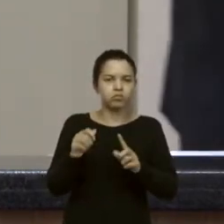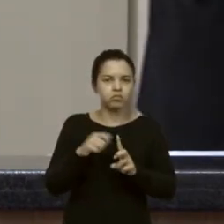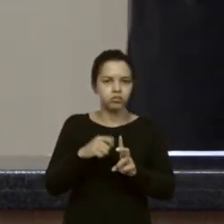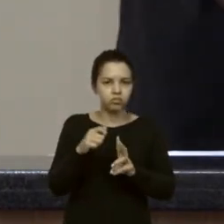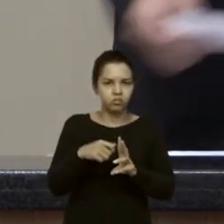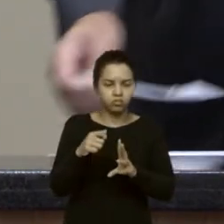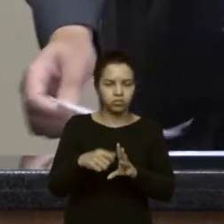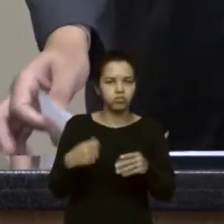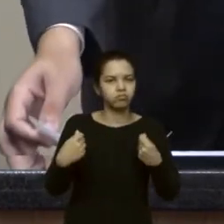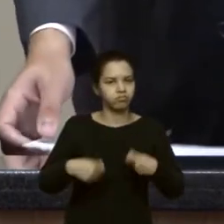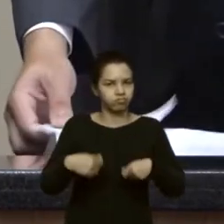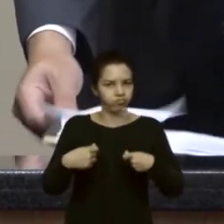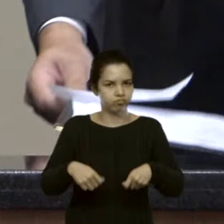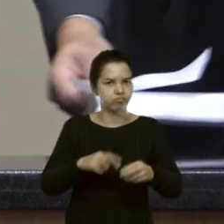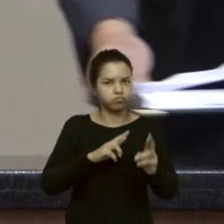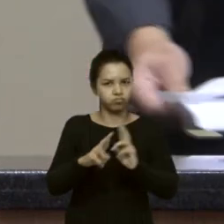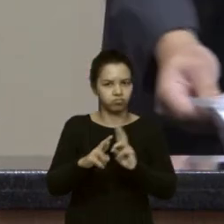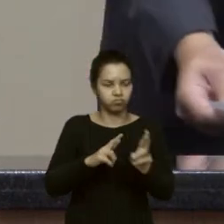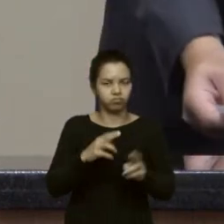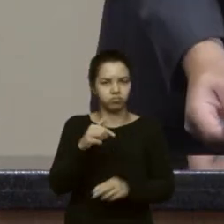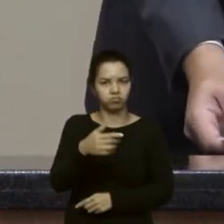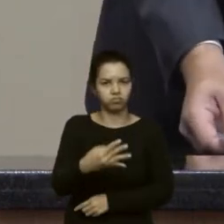da 470.